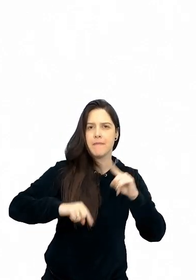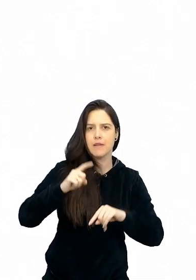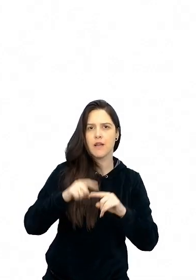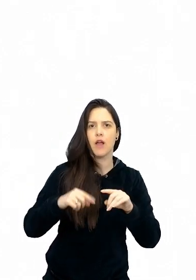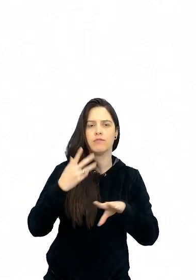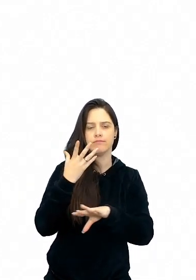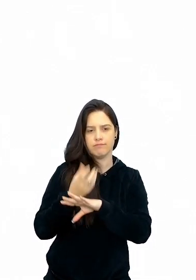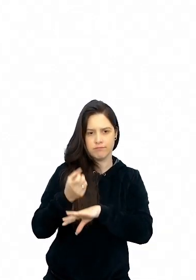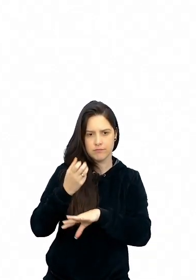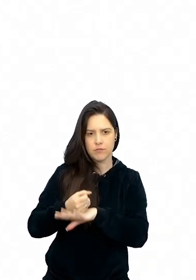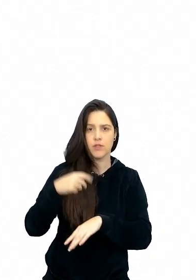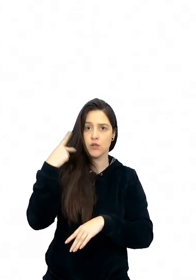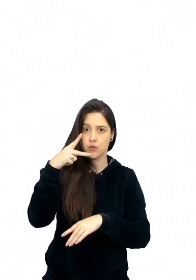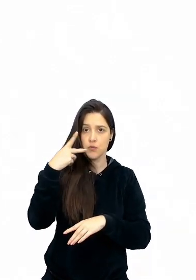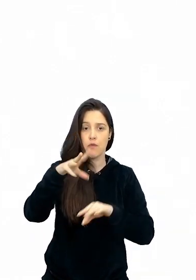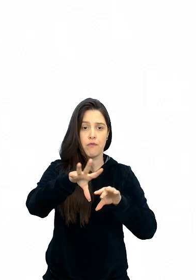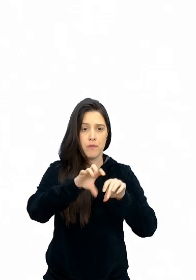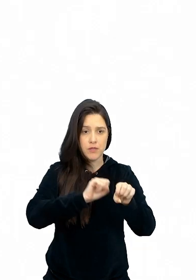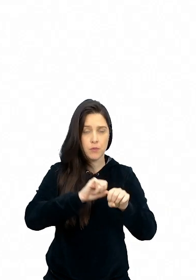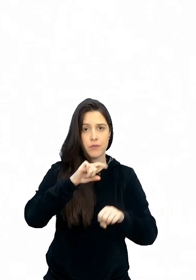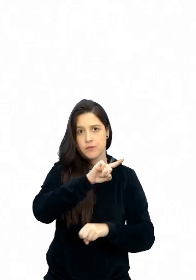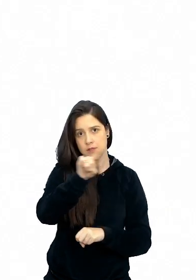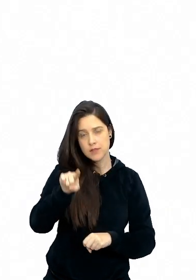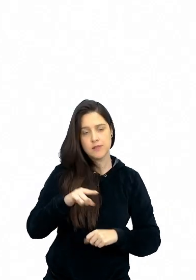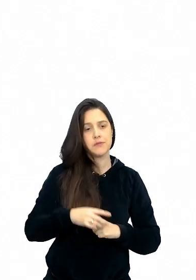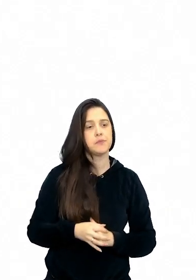utiliza aqui na formação para vocês.